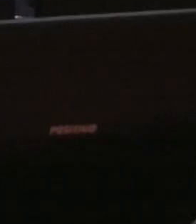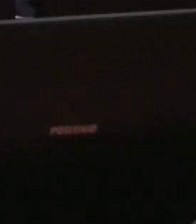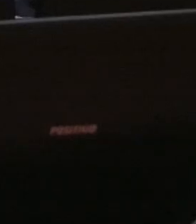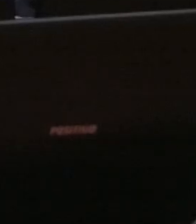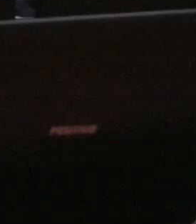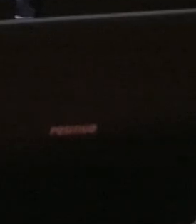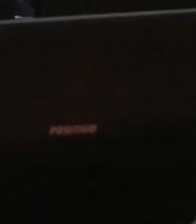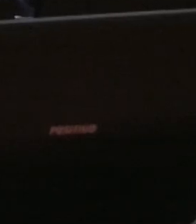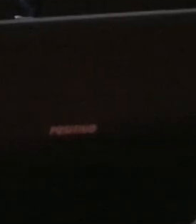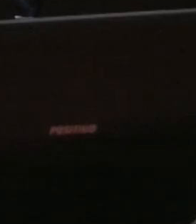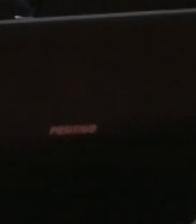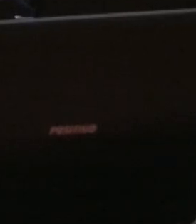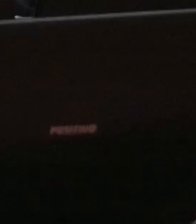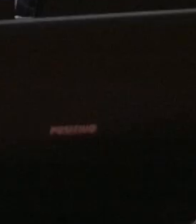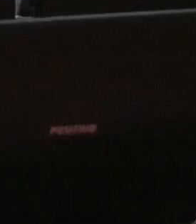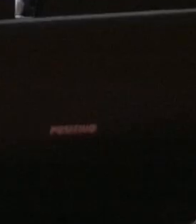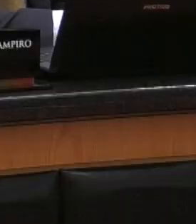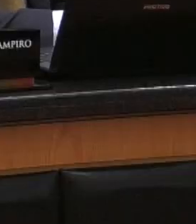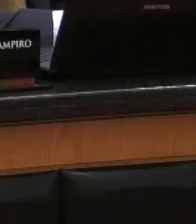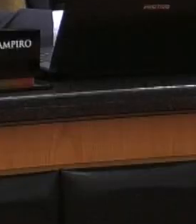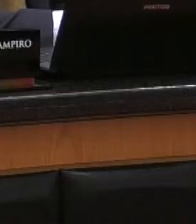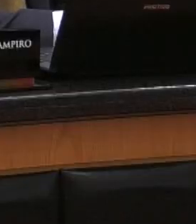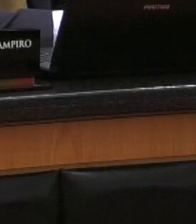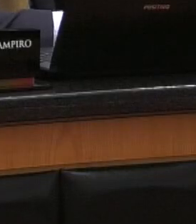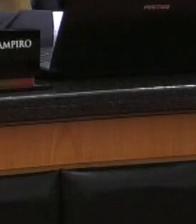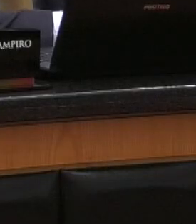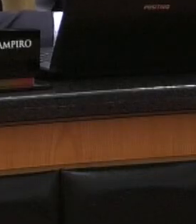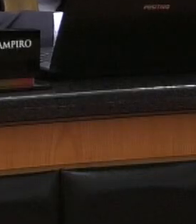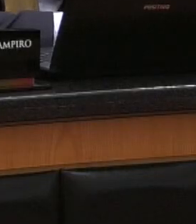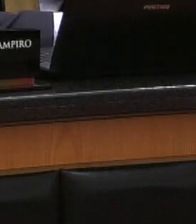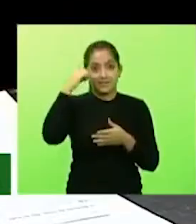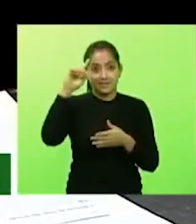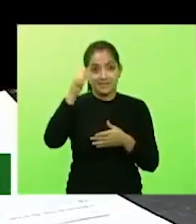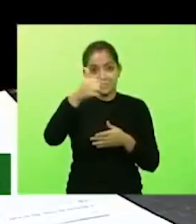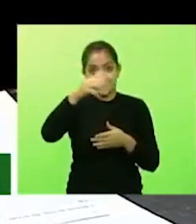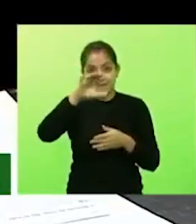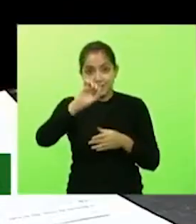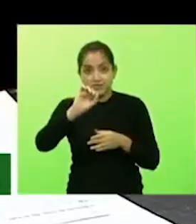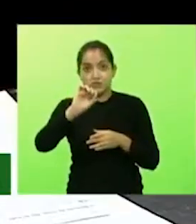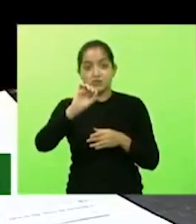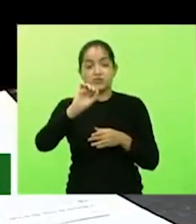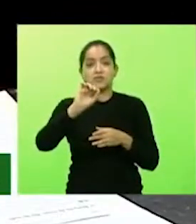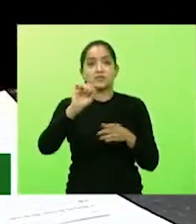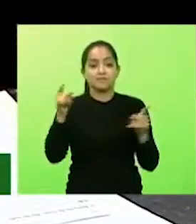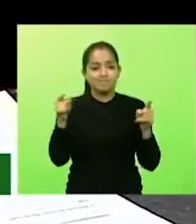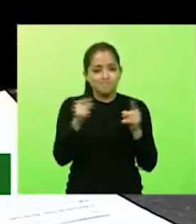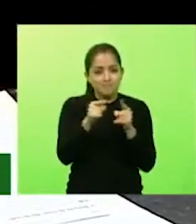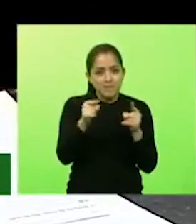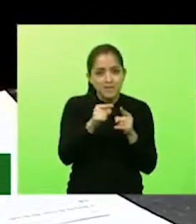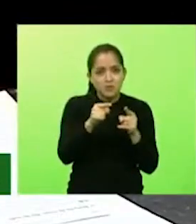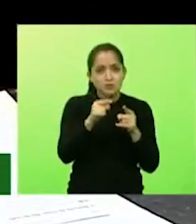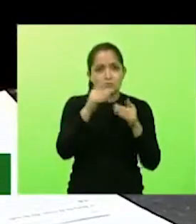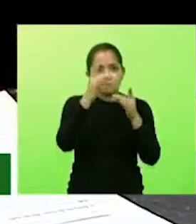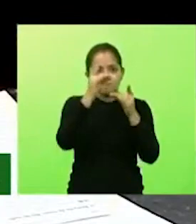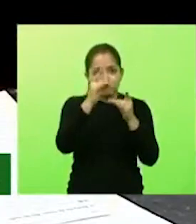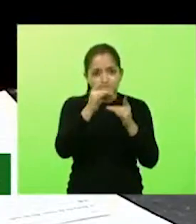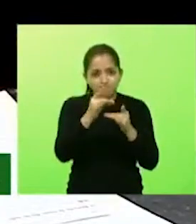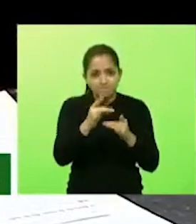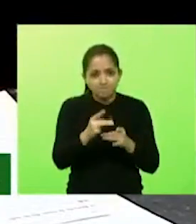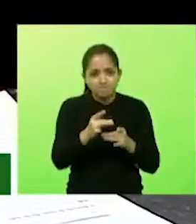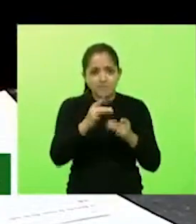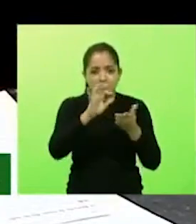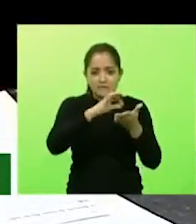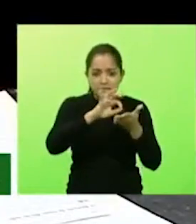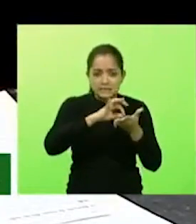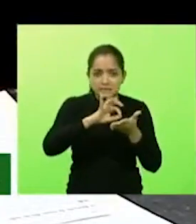na concessão de reajuste salarial aos procuradores do Estado. Você tem que dissecar 1.700